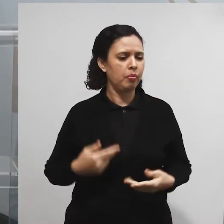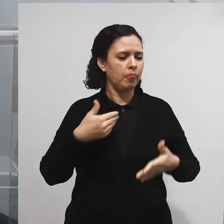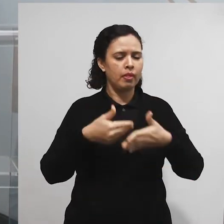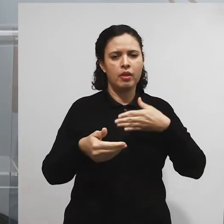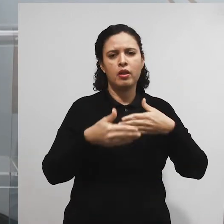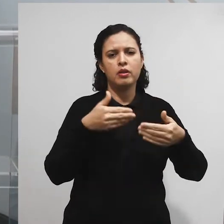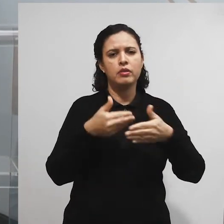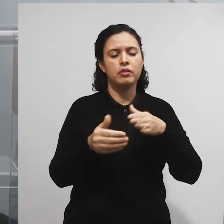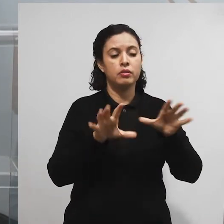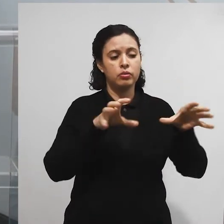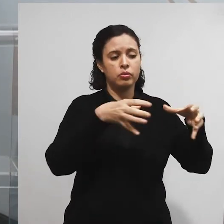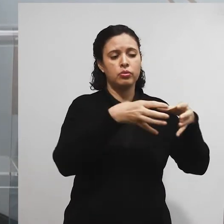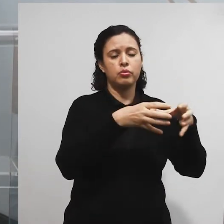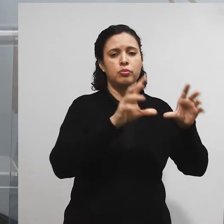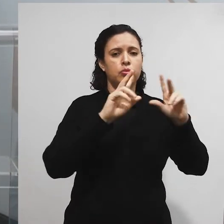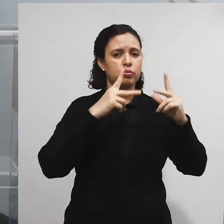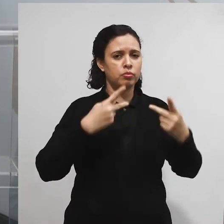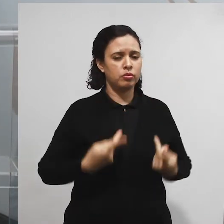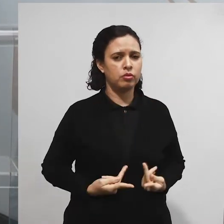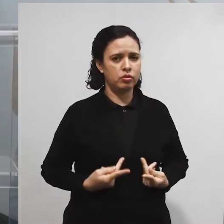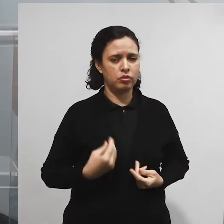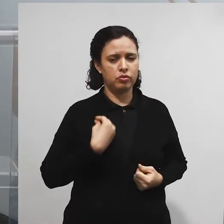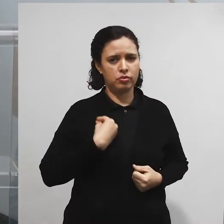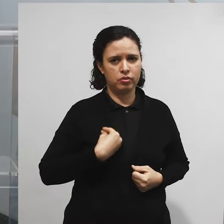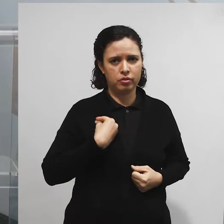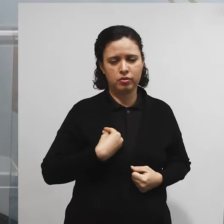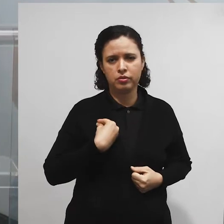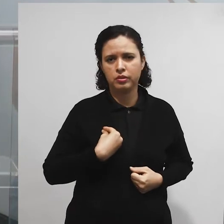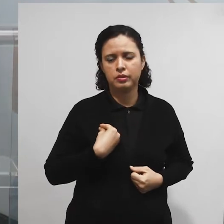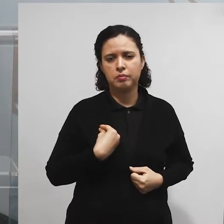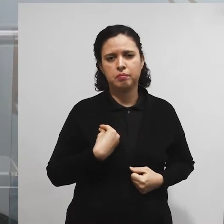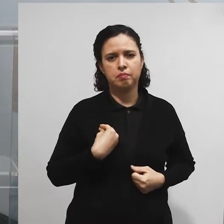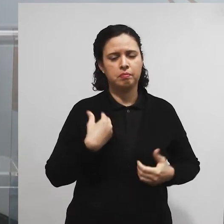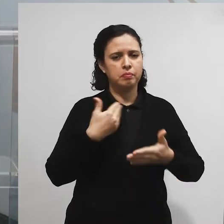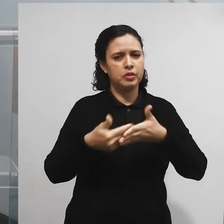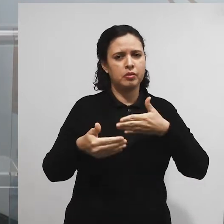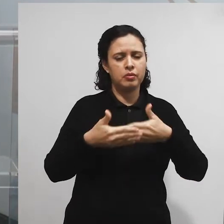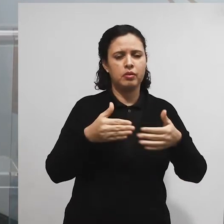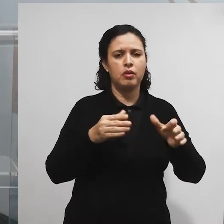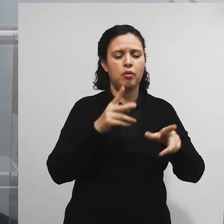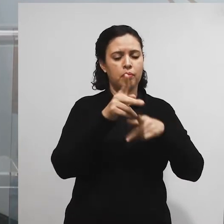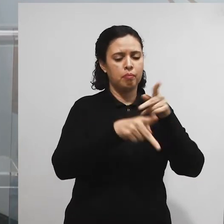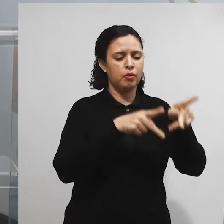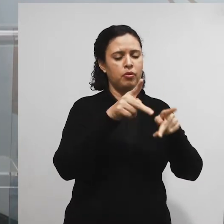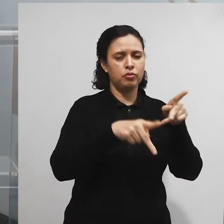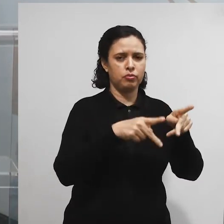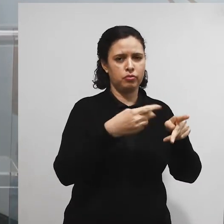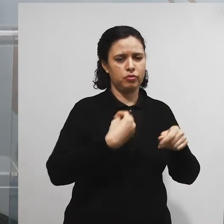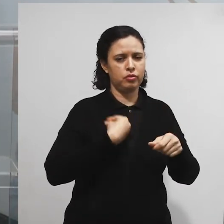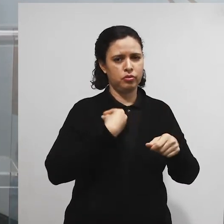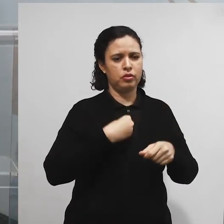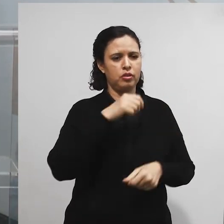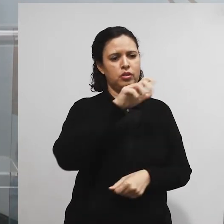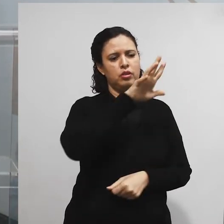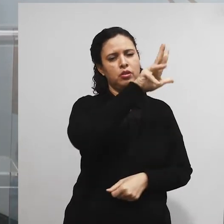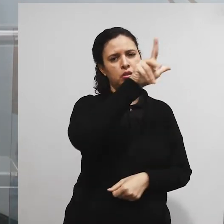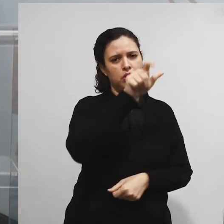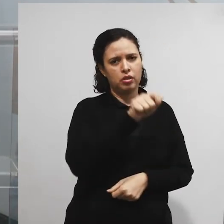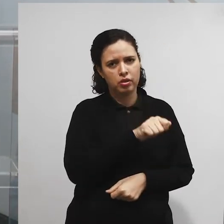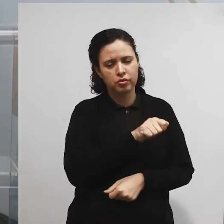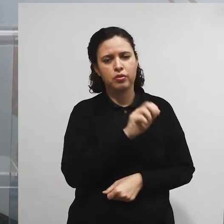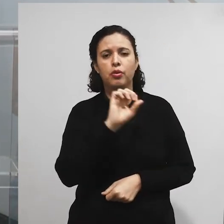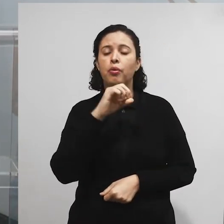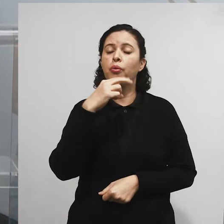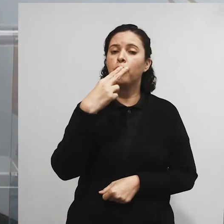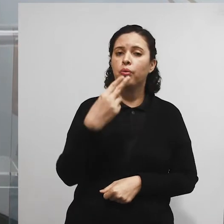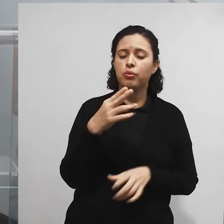esse grupo humano esteja, independentemente do tempo, se foi um povo tribal vivendo no continente africano ou se